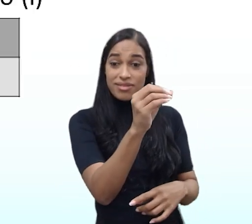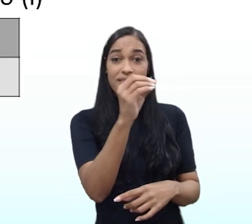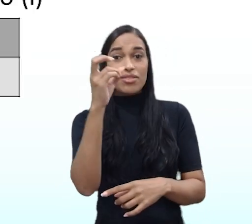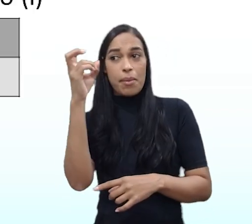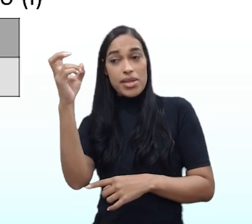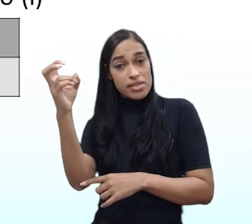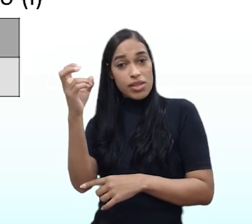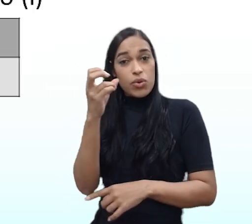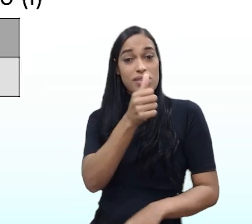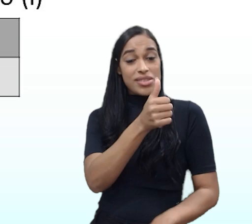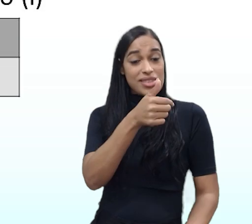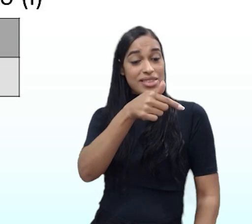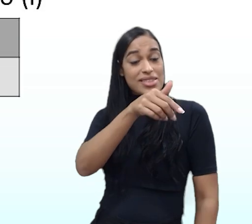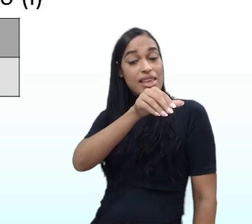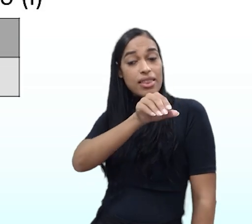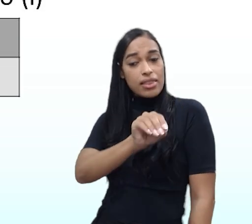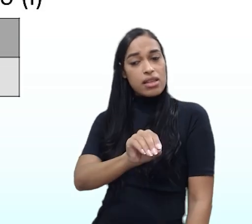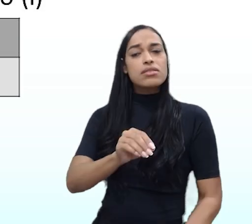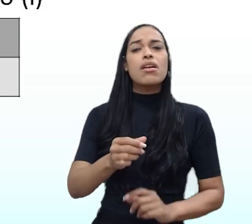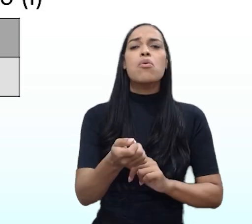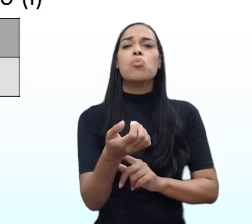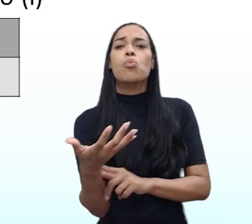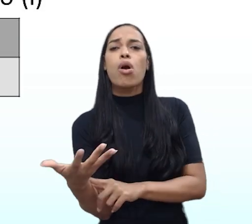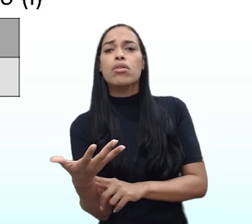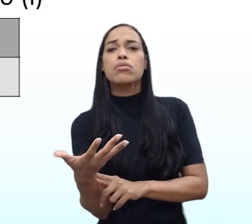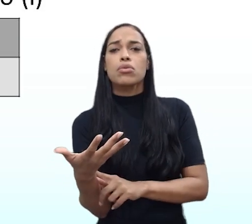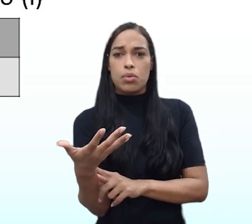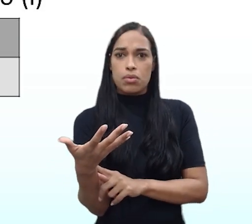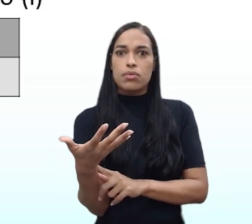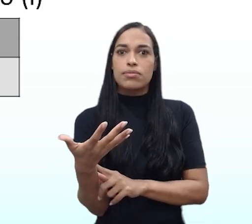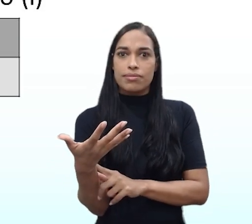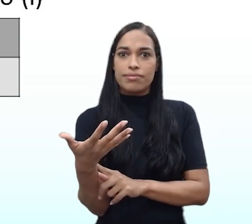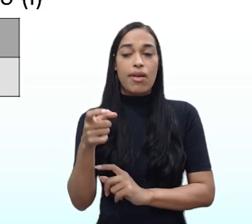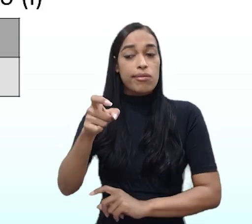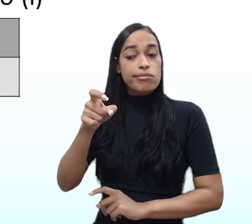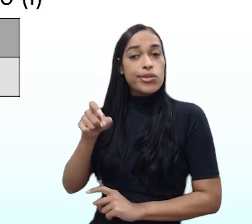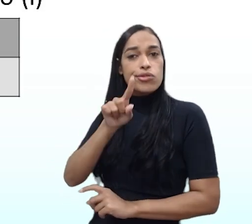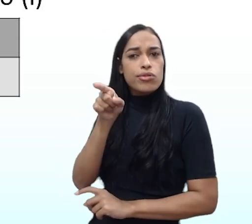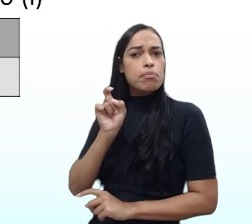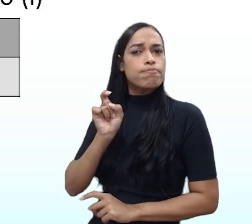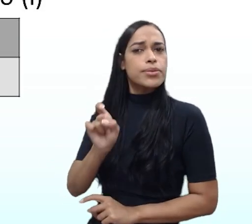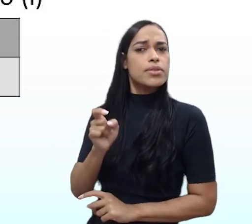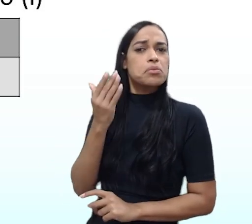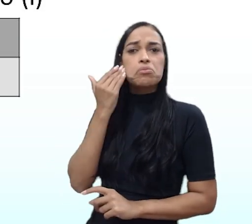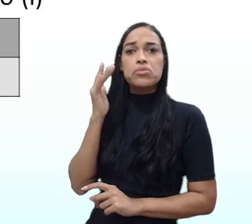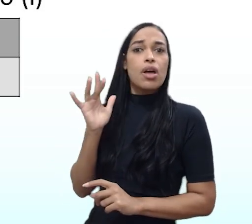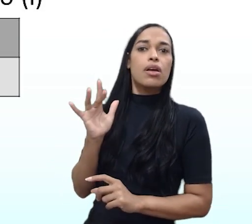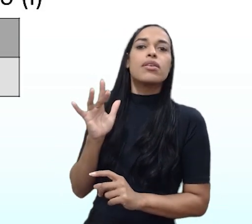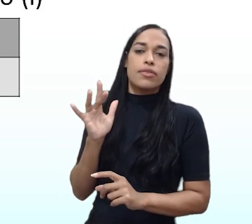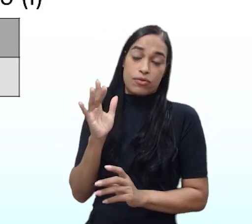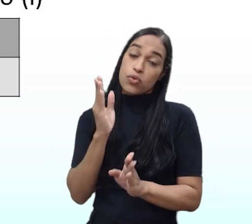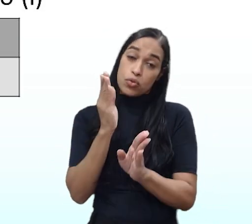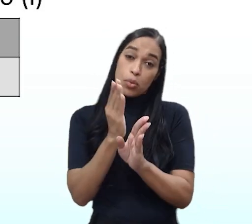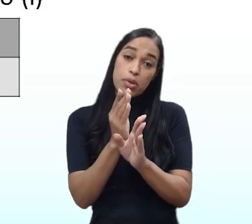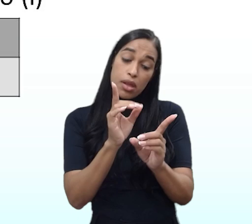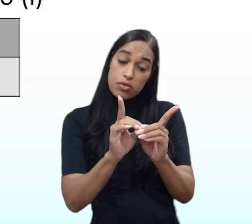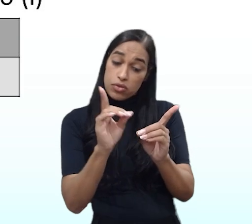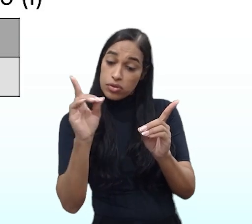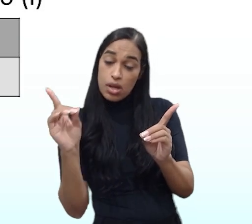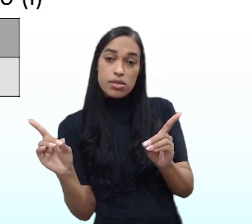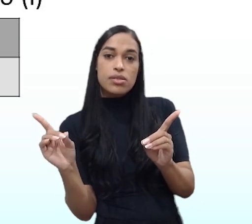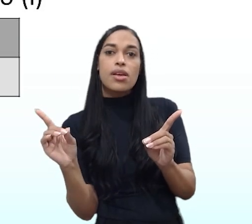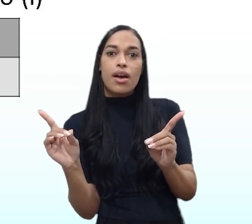está para 5, 170 quanto que eu vou gastar de litragem de combustível.